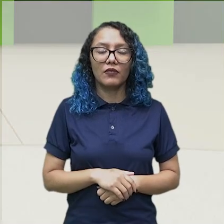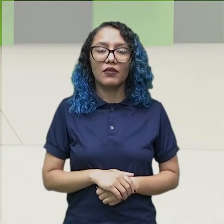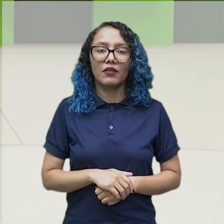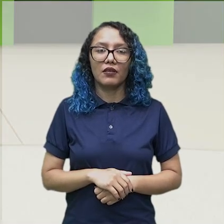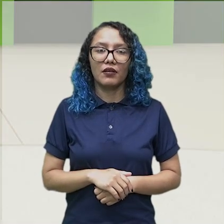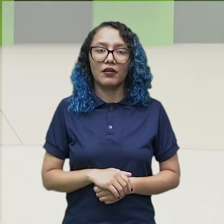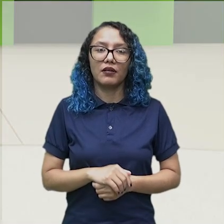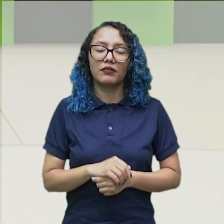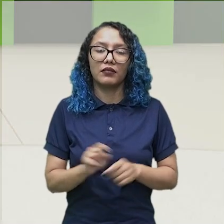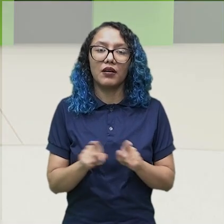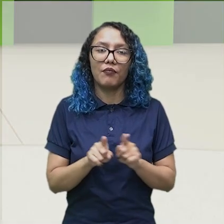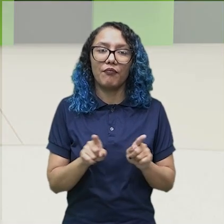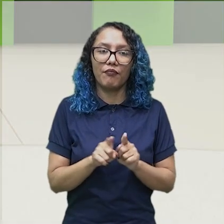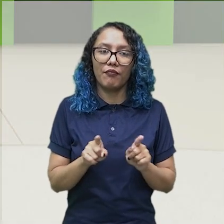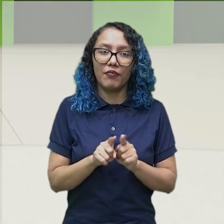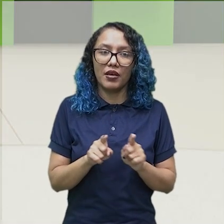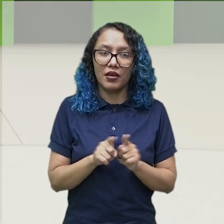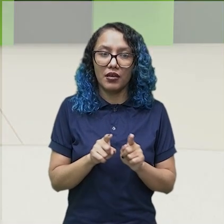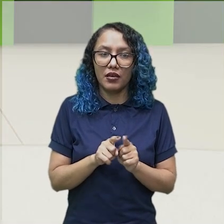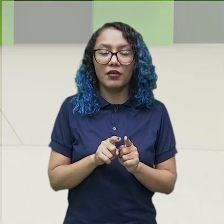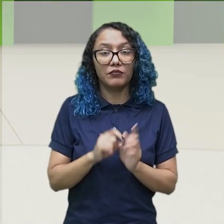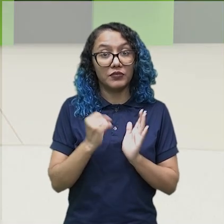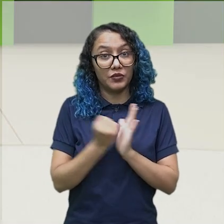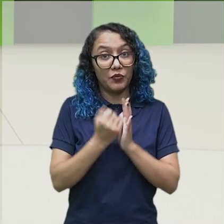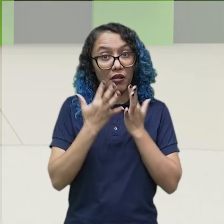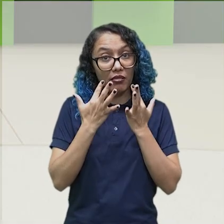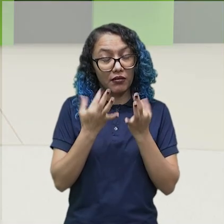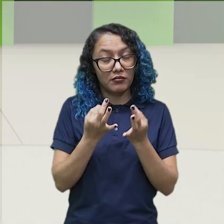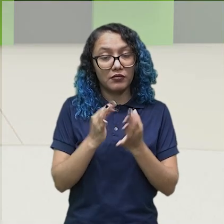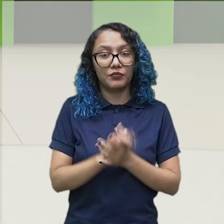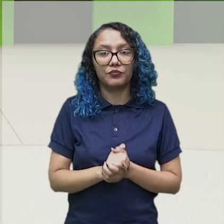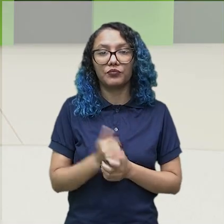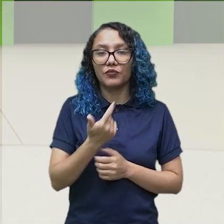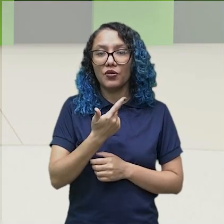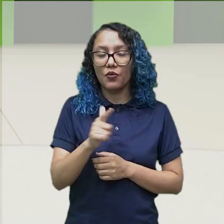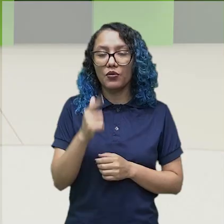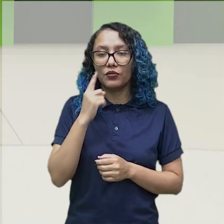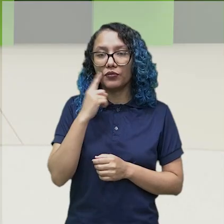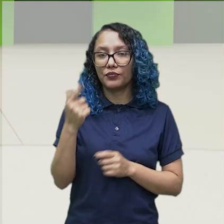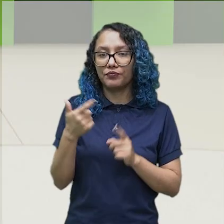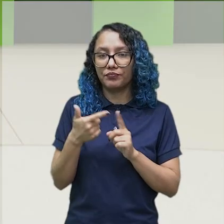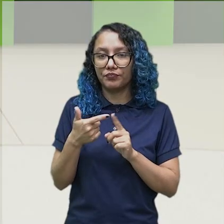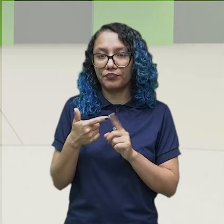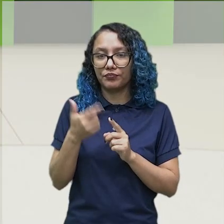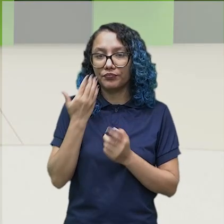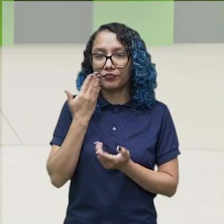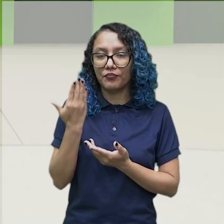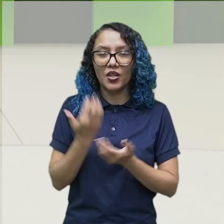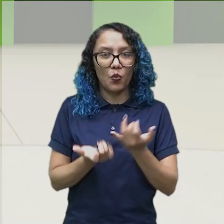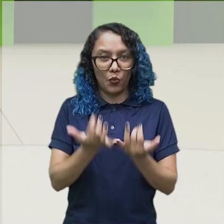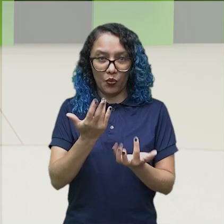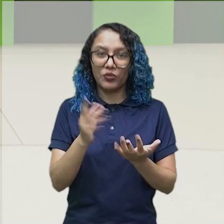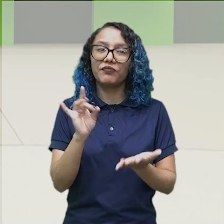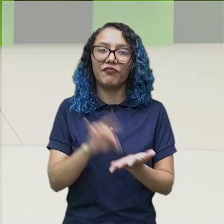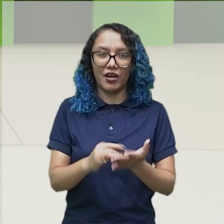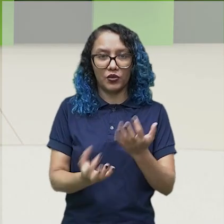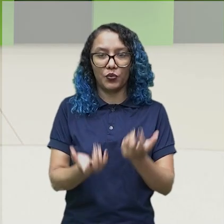símbolos, é um símbolo também para ficar esperto. Aí temos o do meio, que é bem característico, é uma chama mesmo,